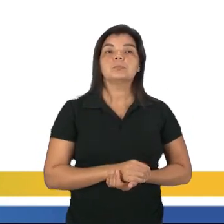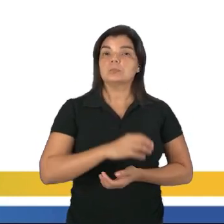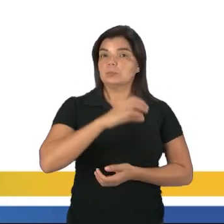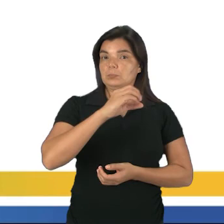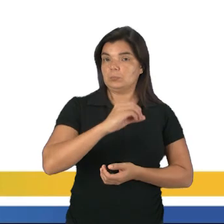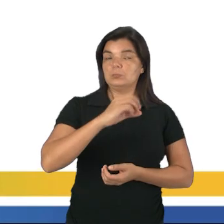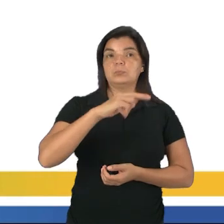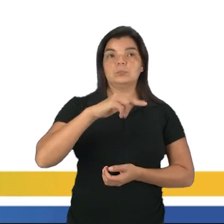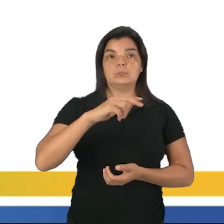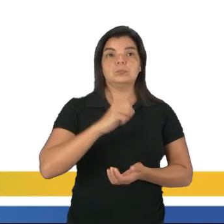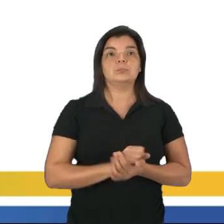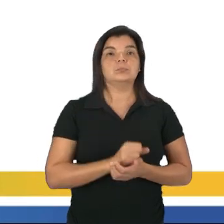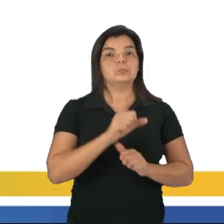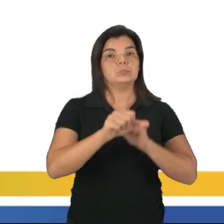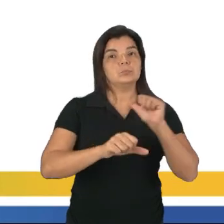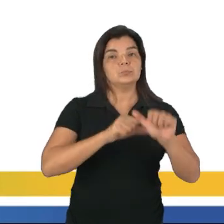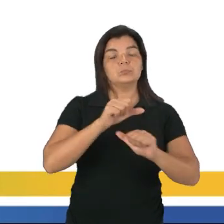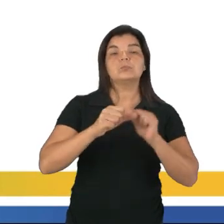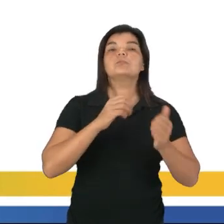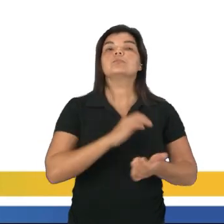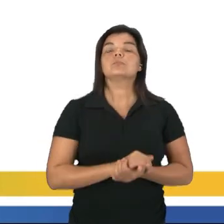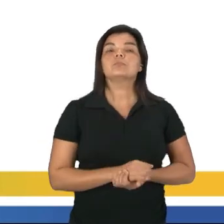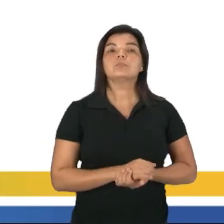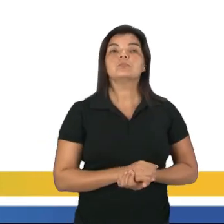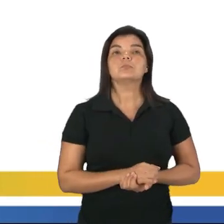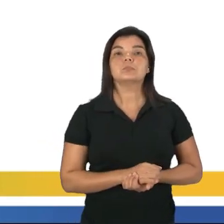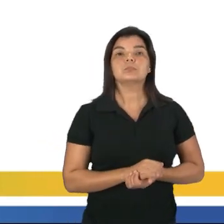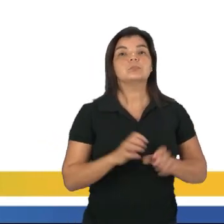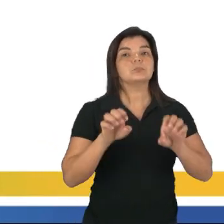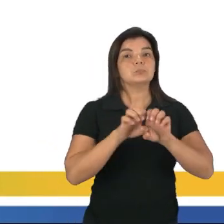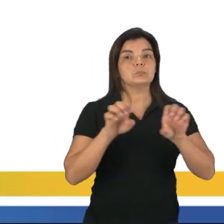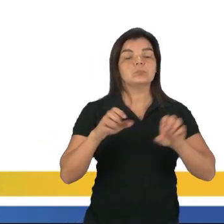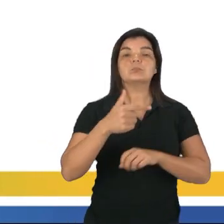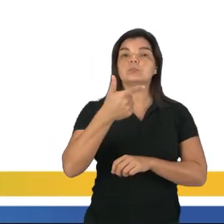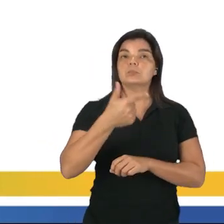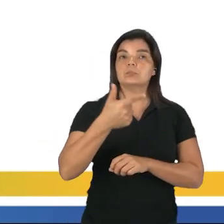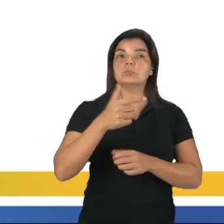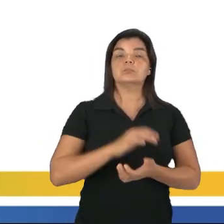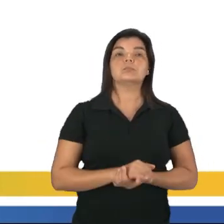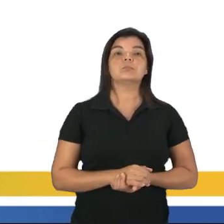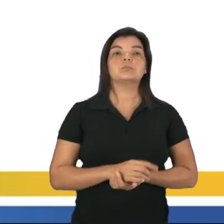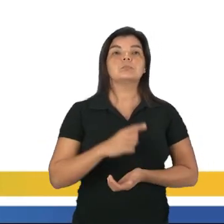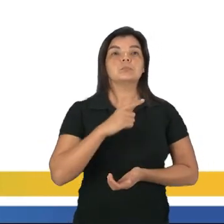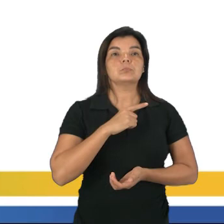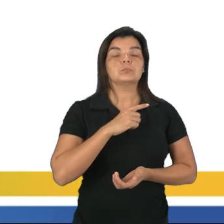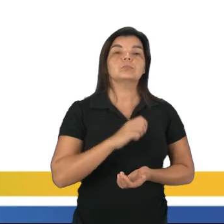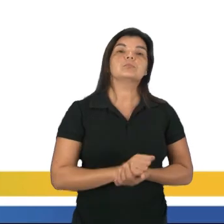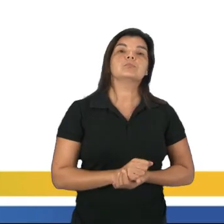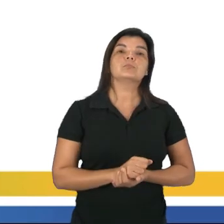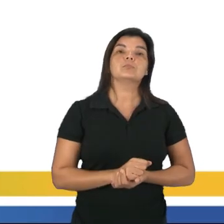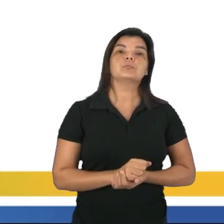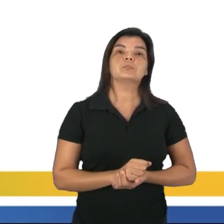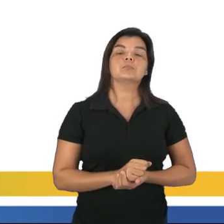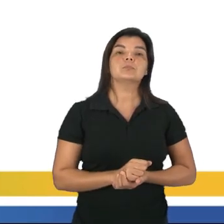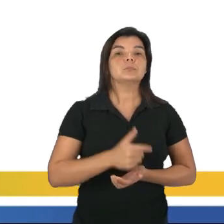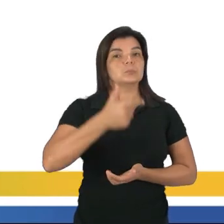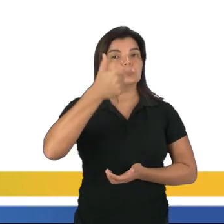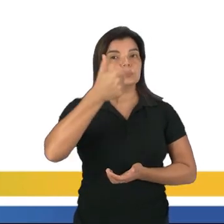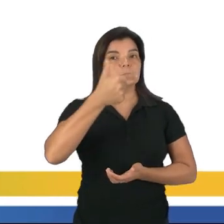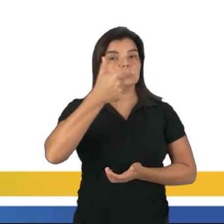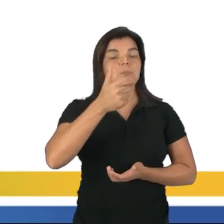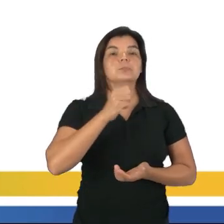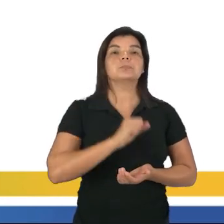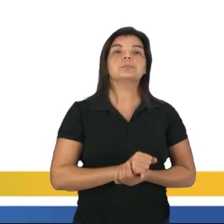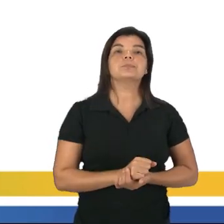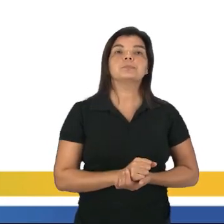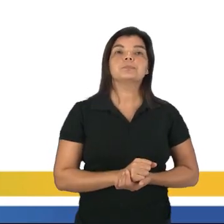Nesse caso aqui, a gente transformou essa função do segundo grau numa equação do segundo grau, que é quando a gente tem um polinômio aí de grau 2 e está